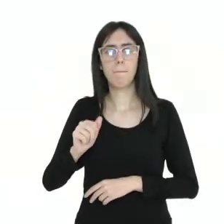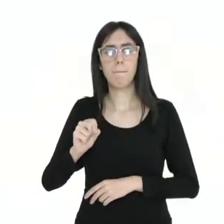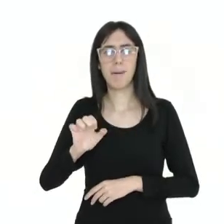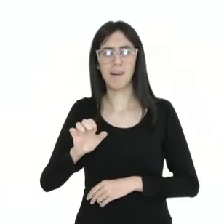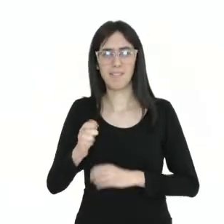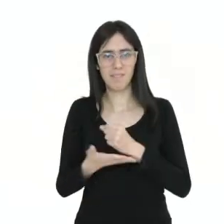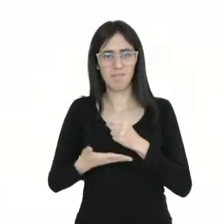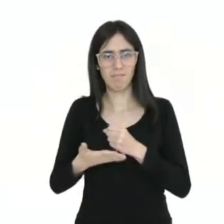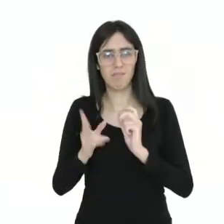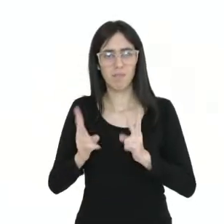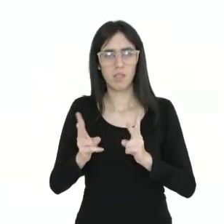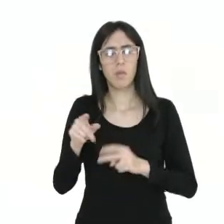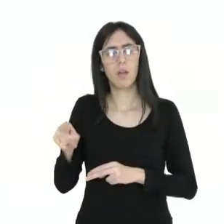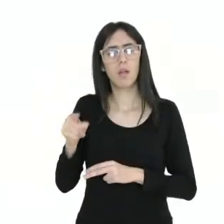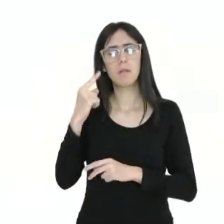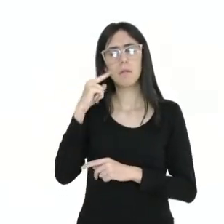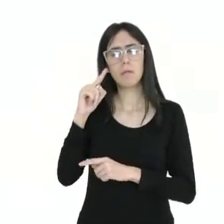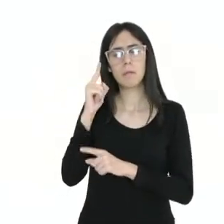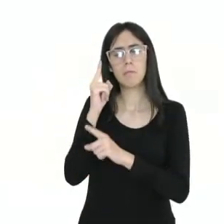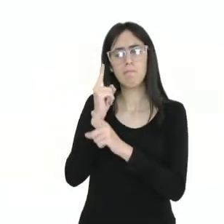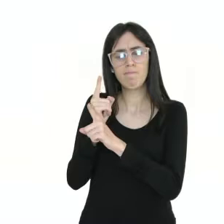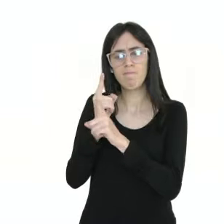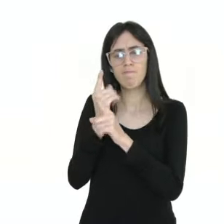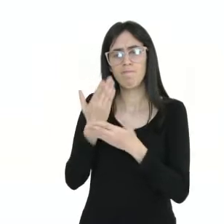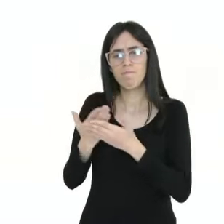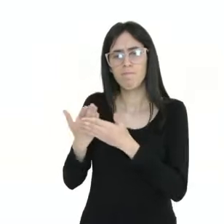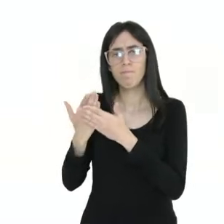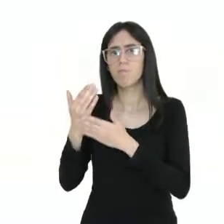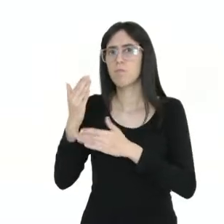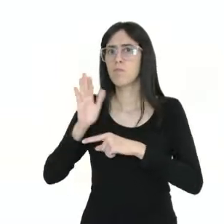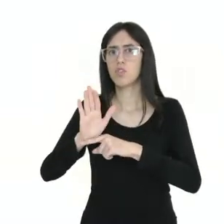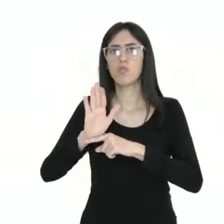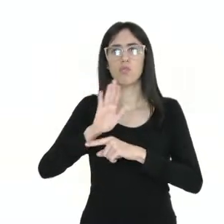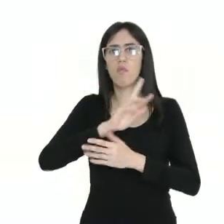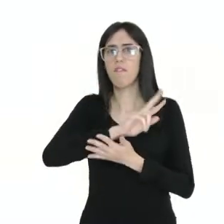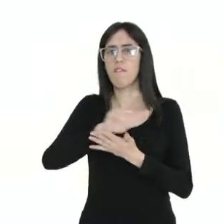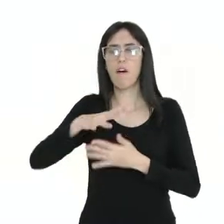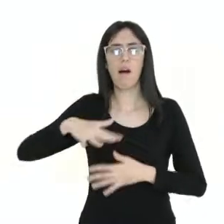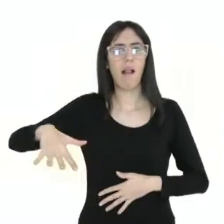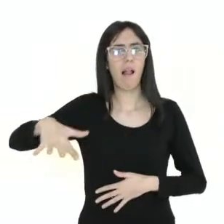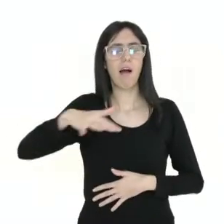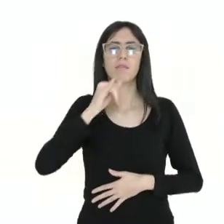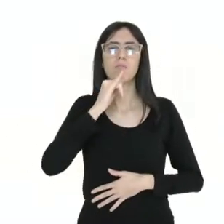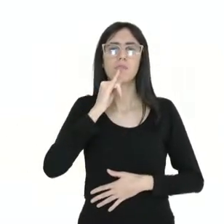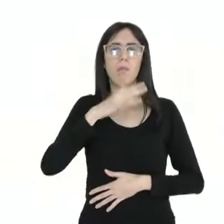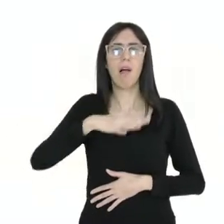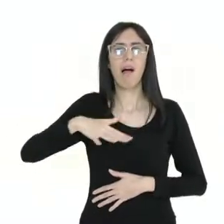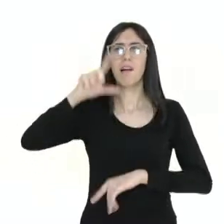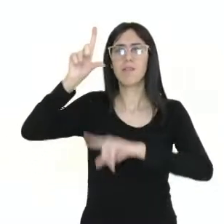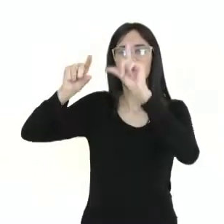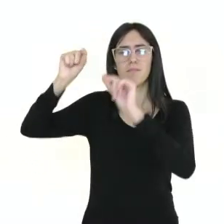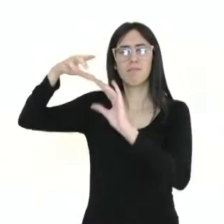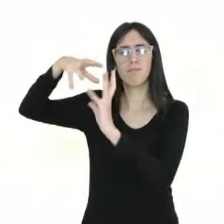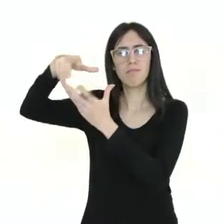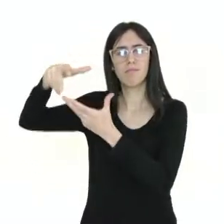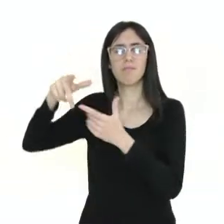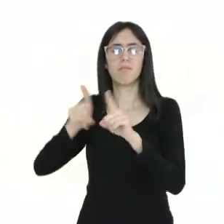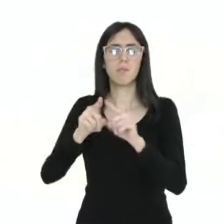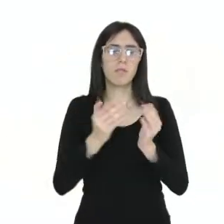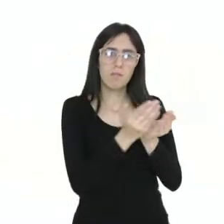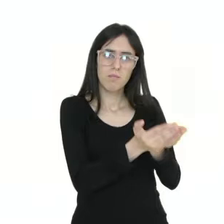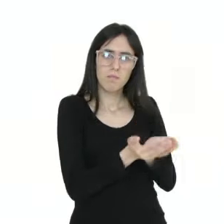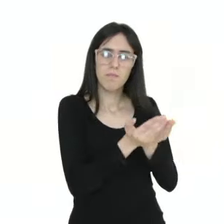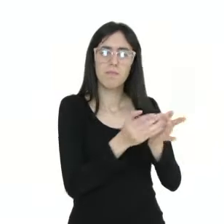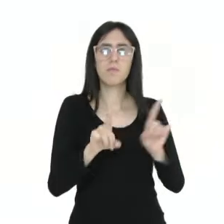Essa descoberta contribuiu para diversas áreas, como a astronomia, a navegação e a